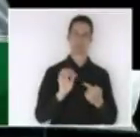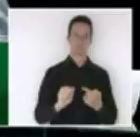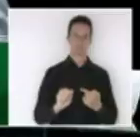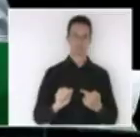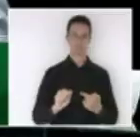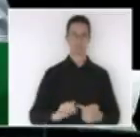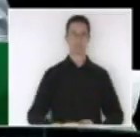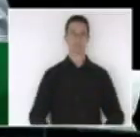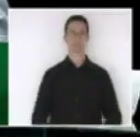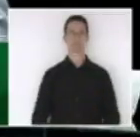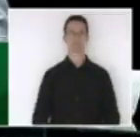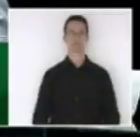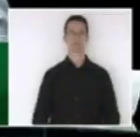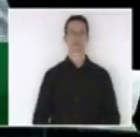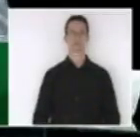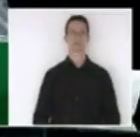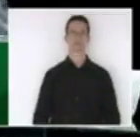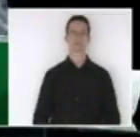presente ata.